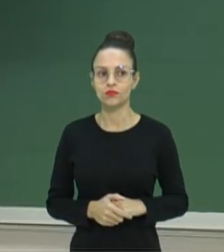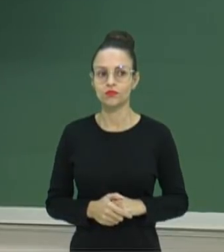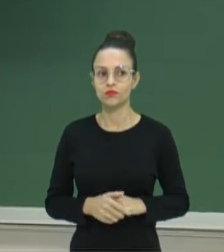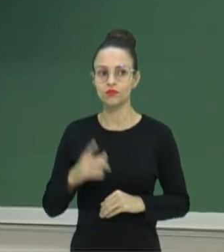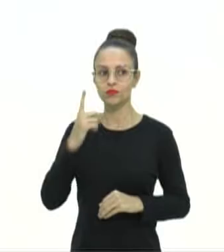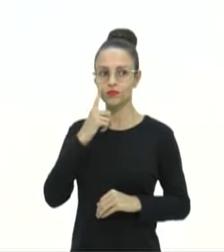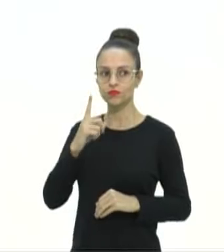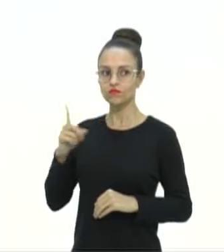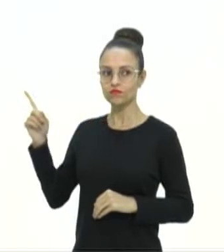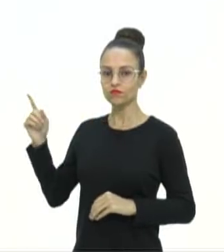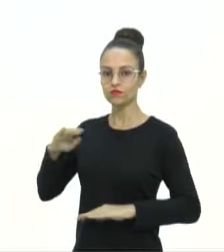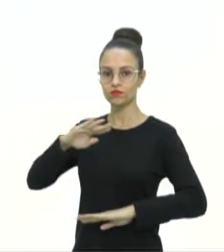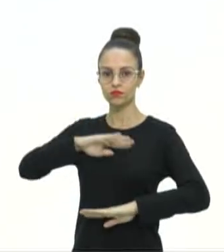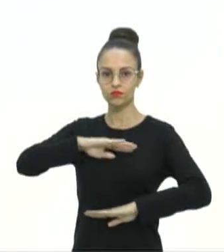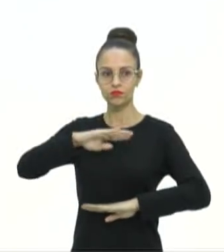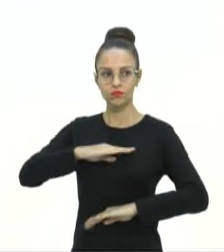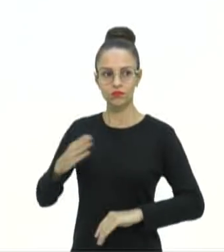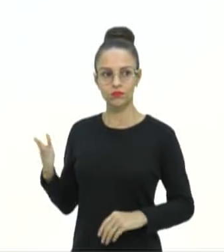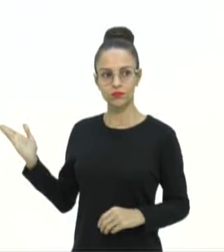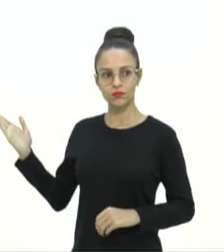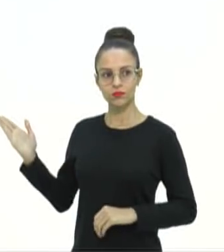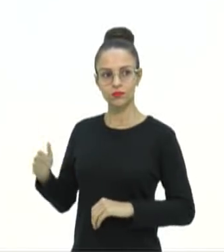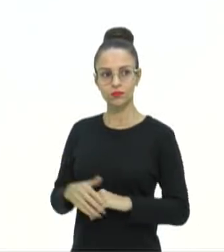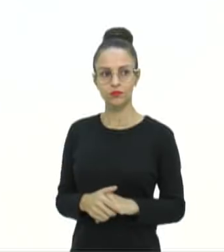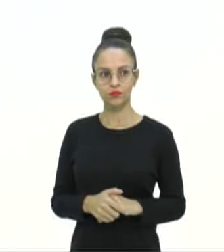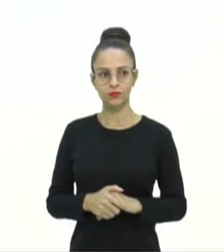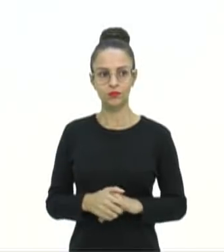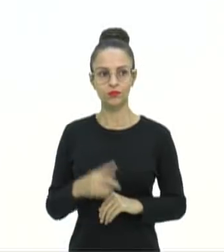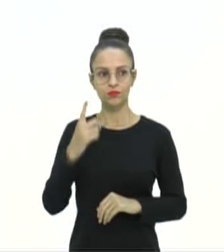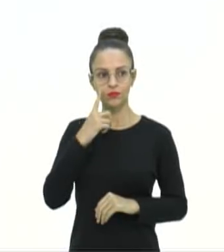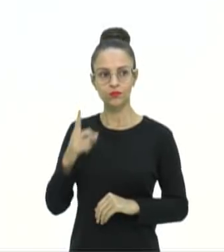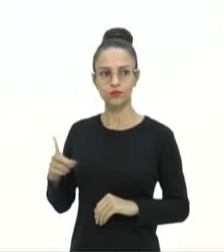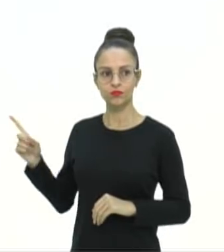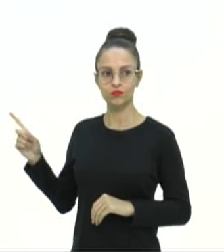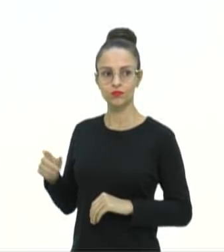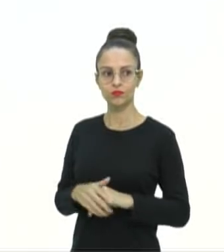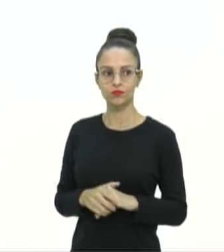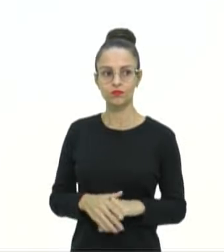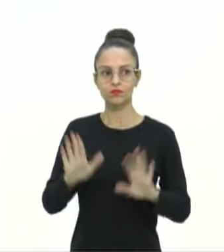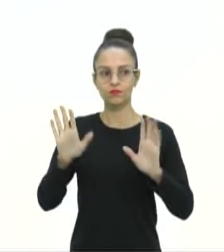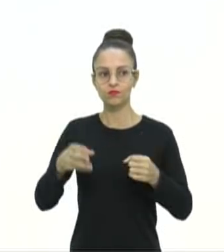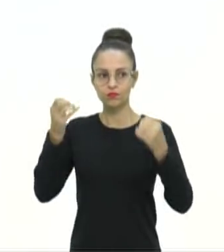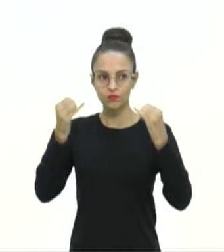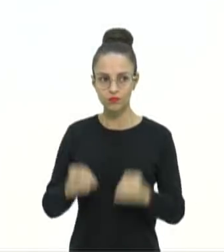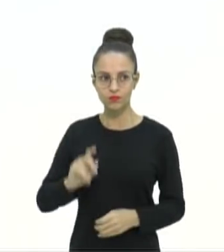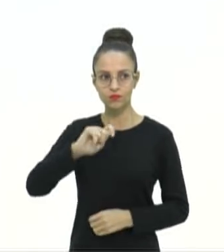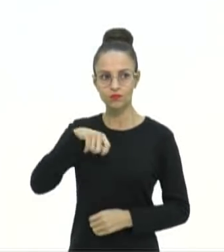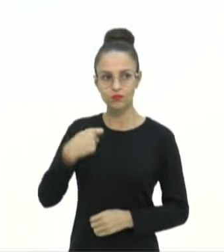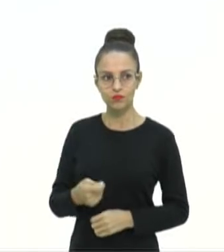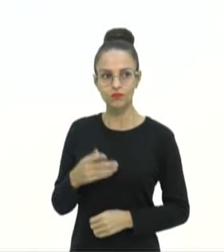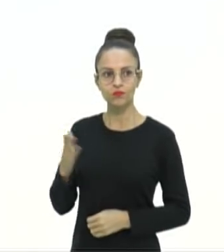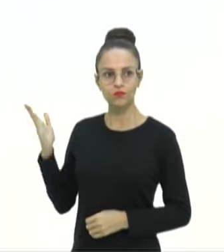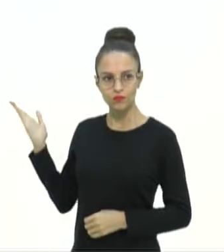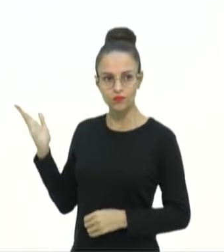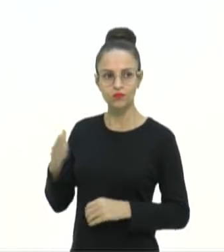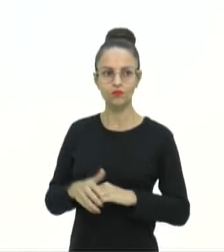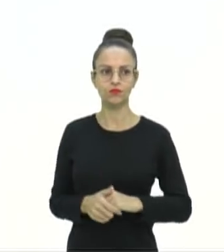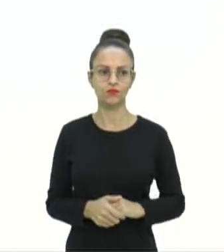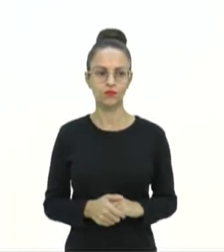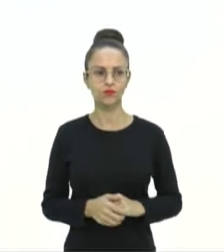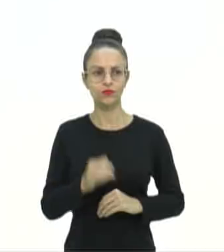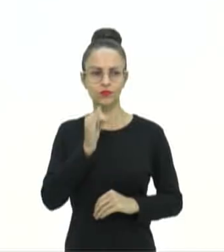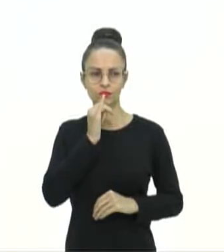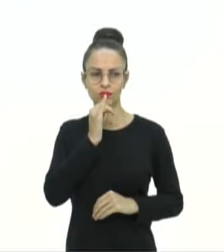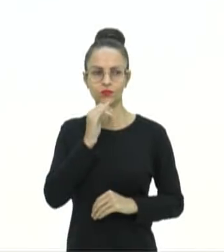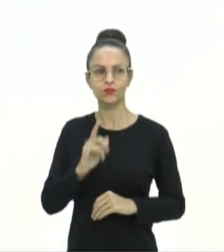Veja essa situação. Nós temos aqui o nosso batistaca, né? Nós já falamos sobre ele, né? O que ele quer dizer aqui. Nesse